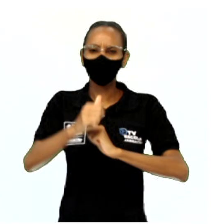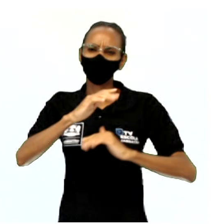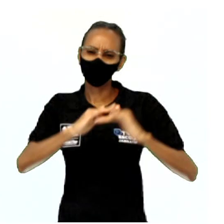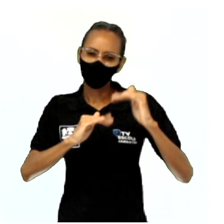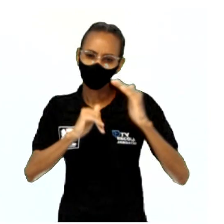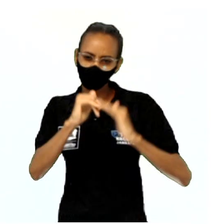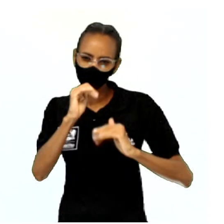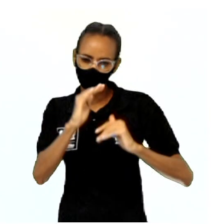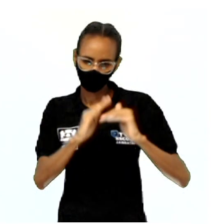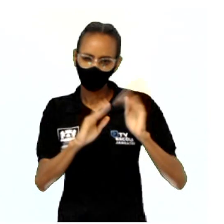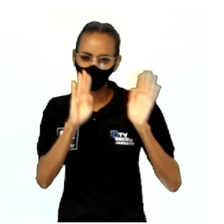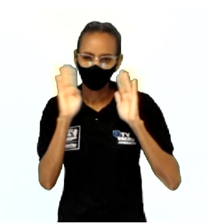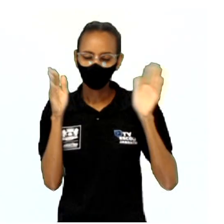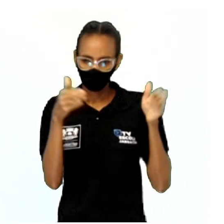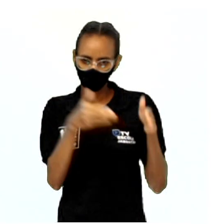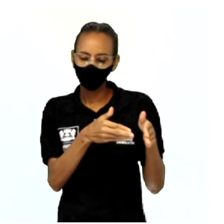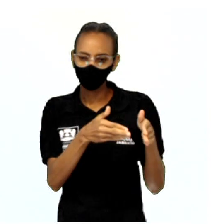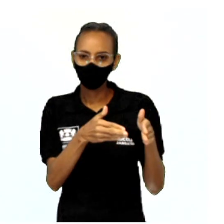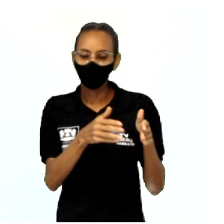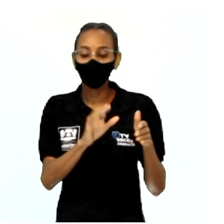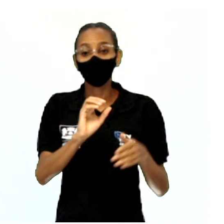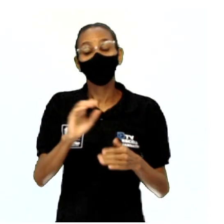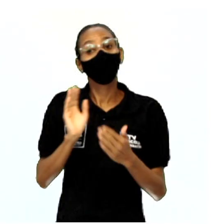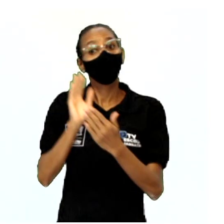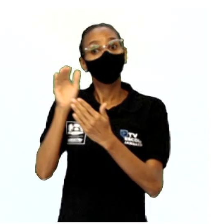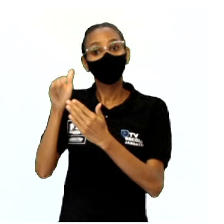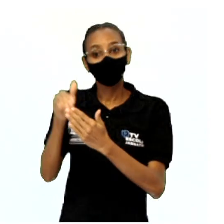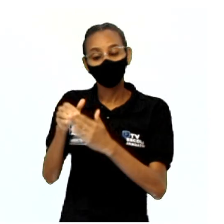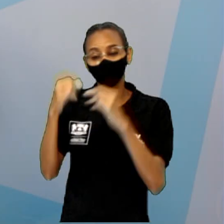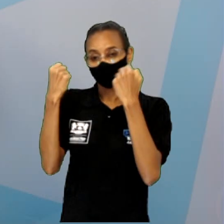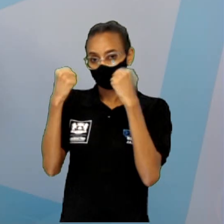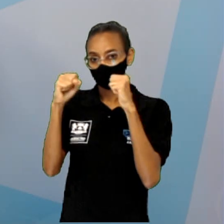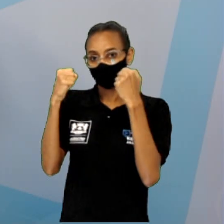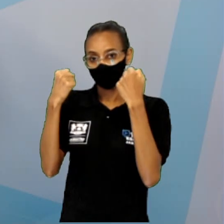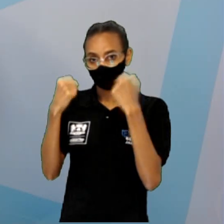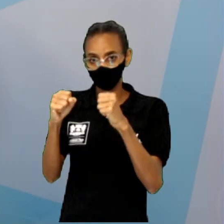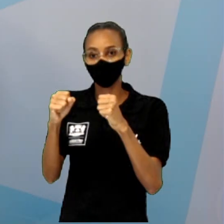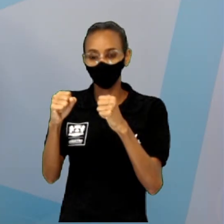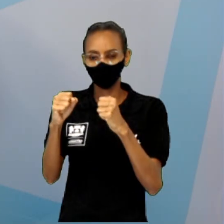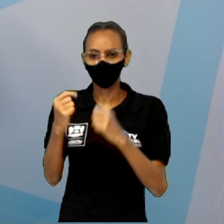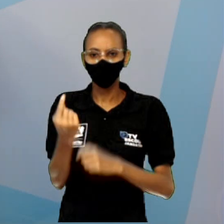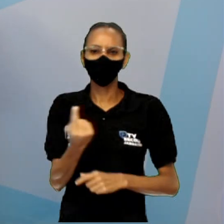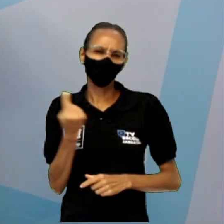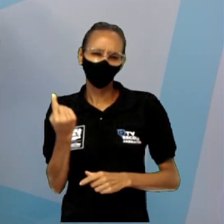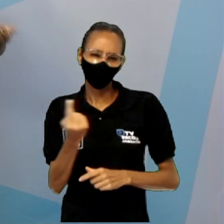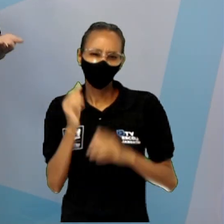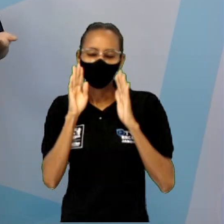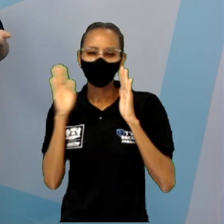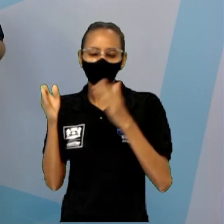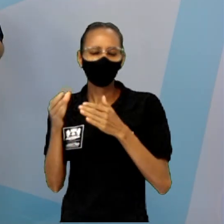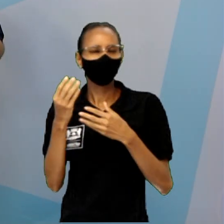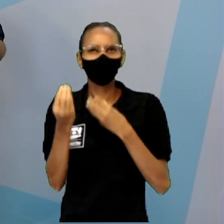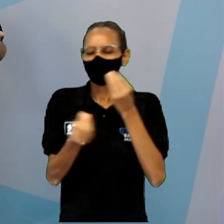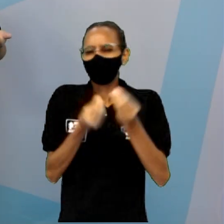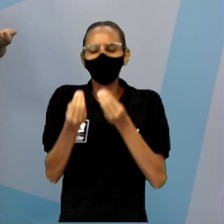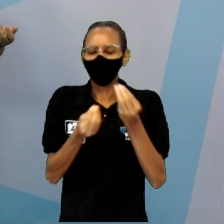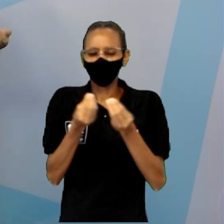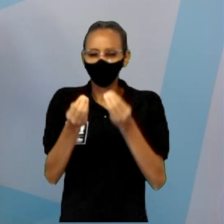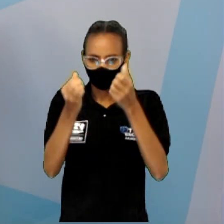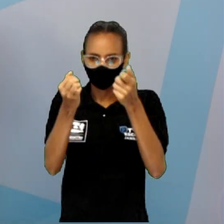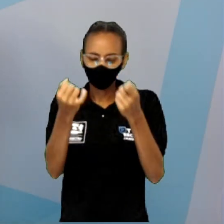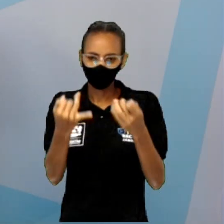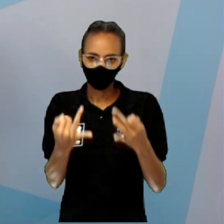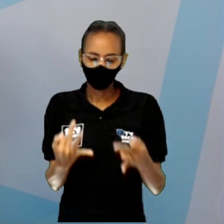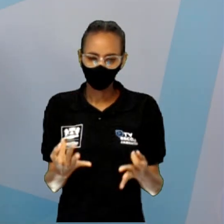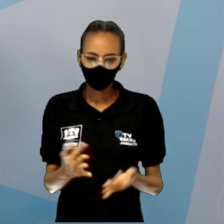esportivas específicas, até exercícios físicos de maneira isolada. Então, como assim, professora? Vamos